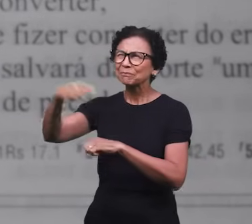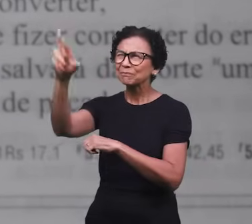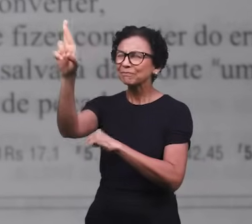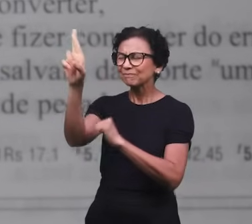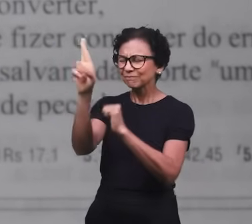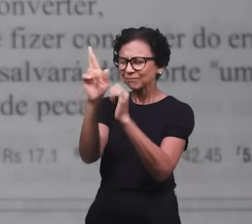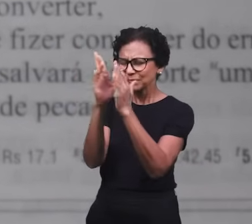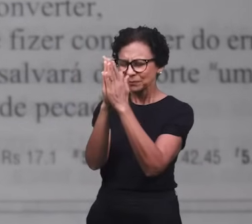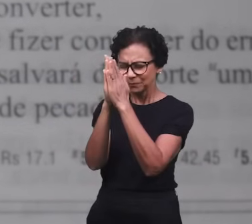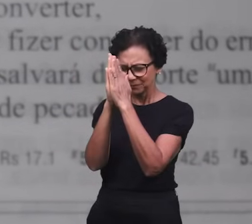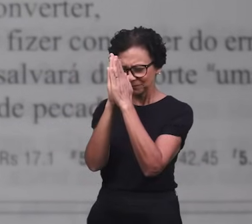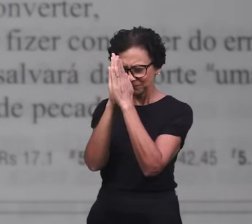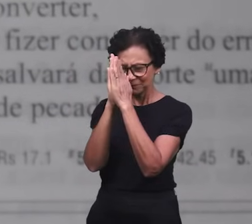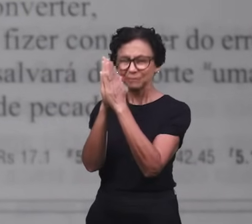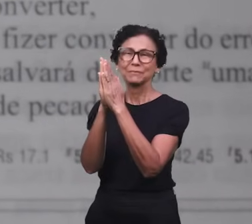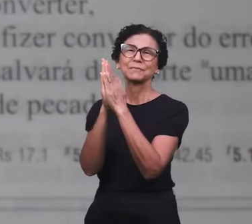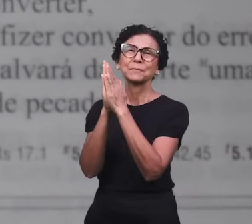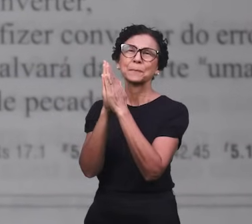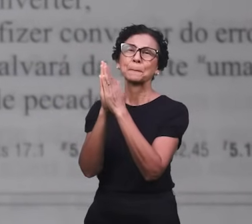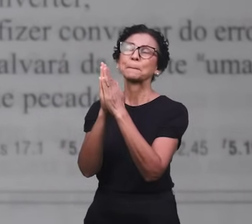o meu clamor.